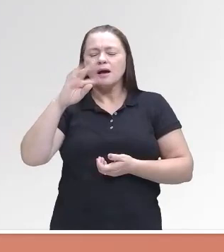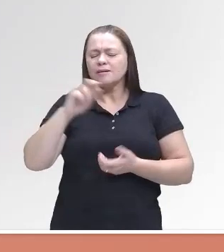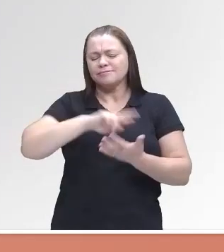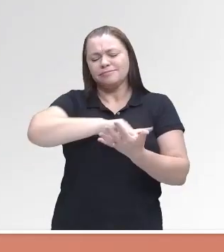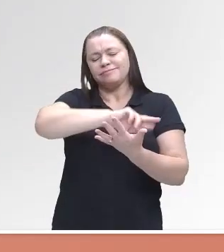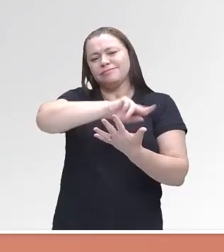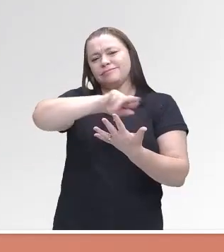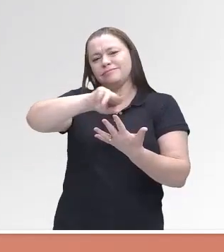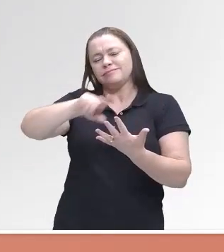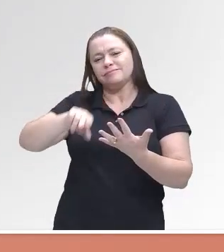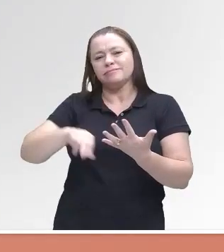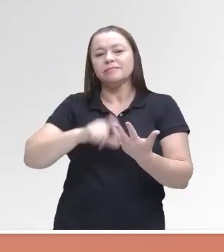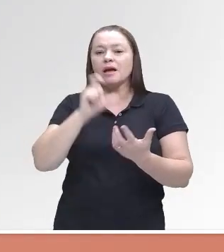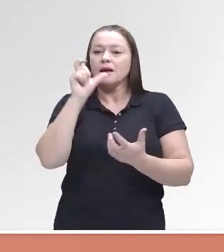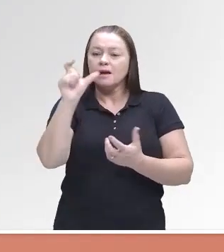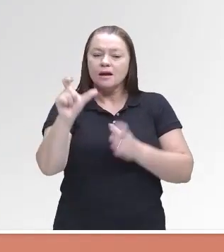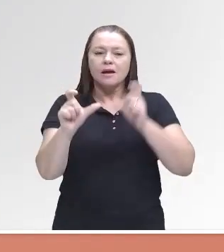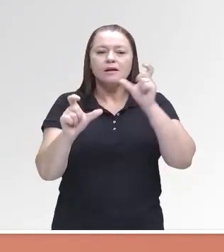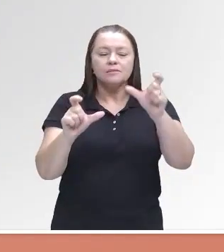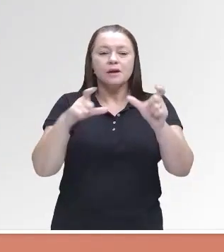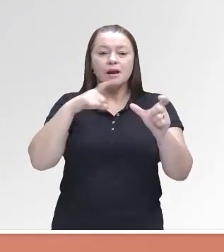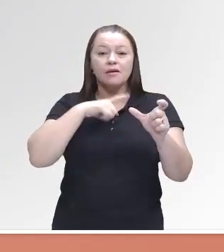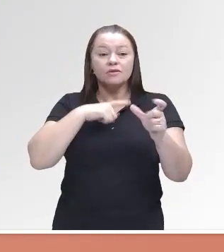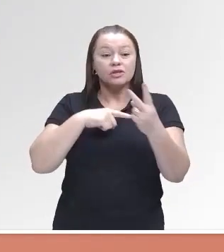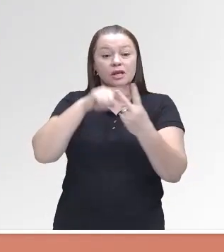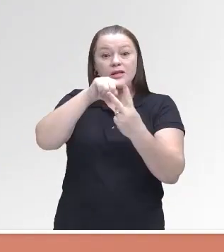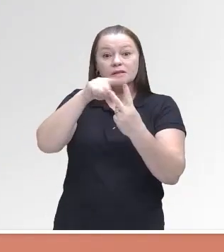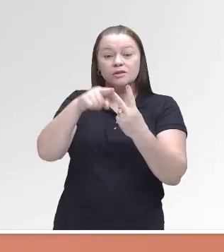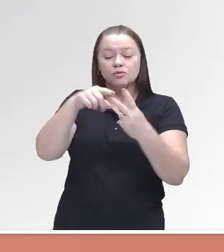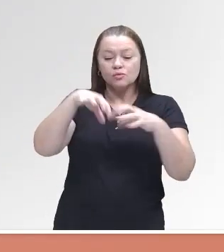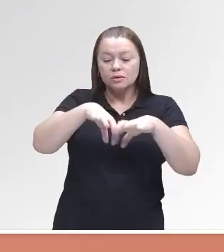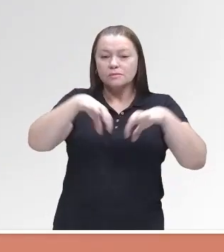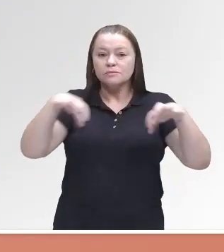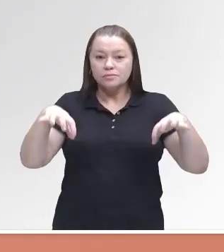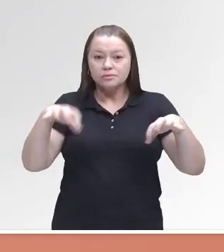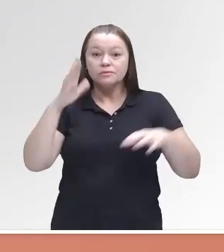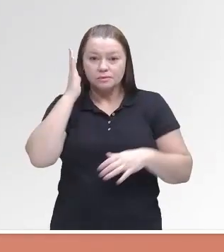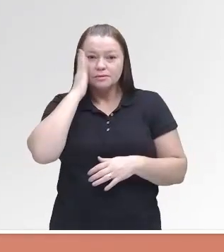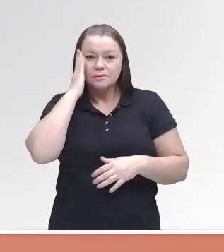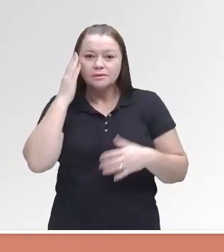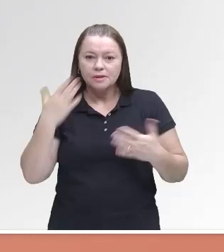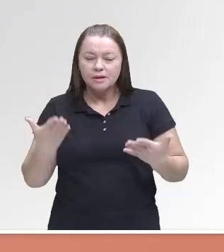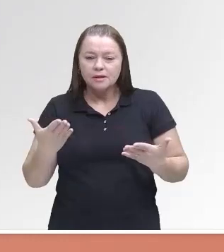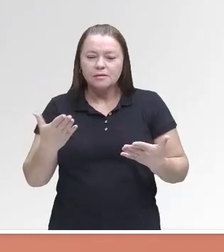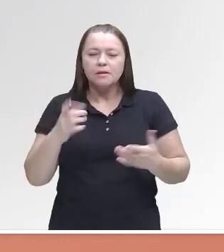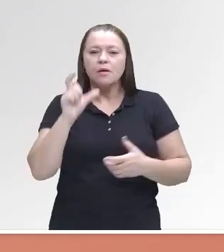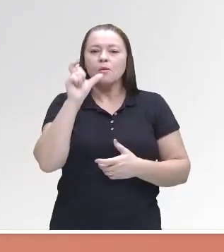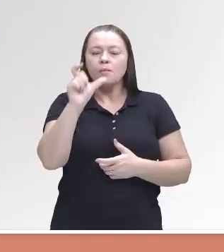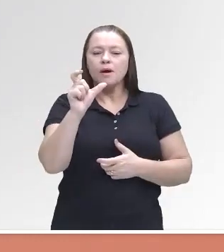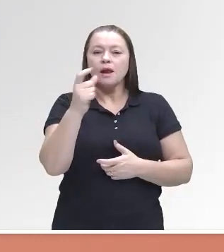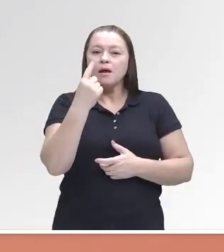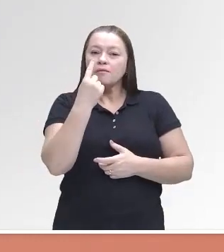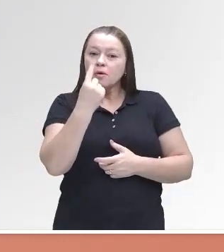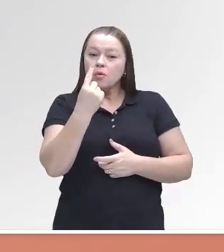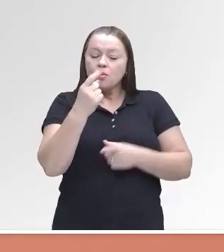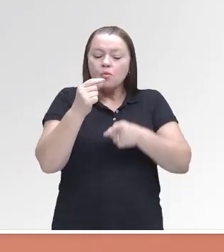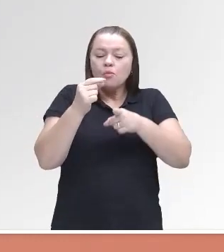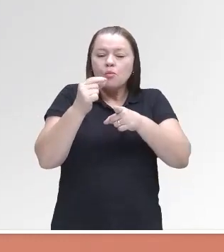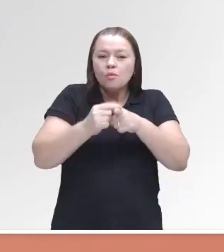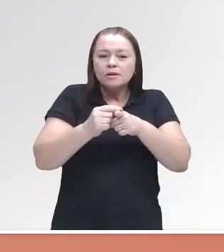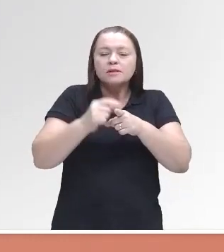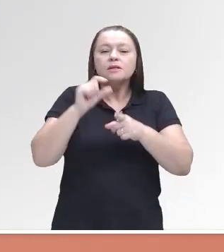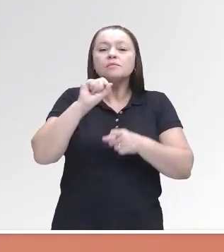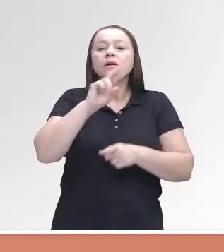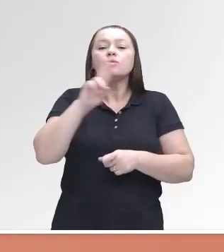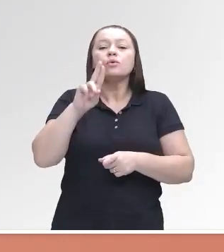palavras com 2 sílabas. Entenderam? Então vamos revisar. Palavras com uma sílaba são chamadas